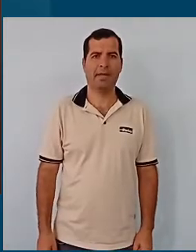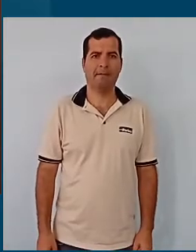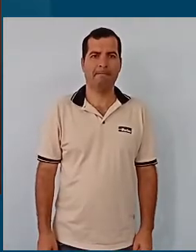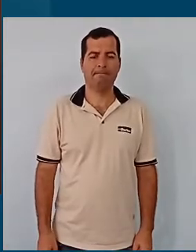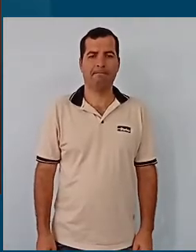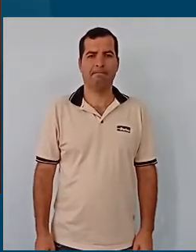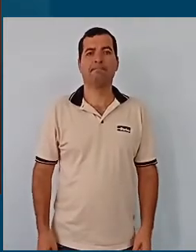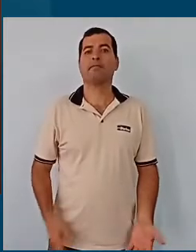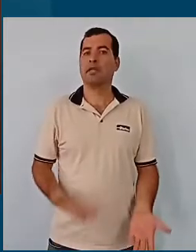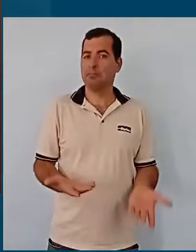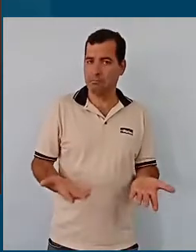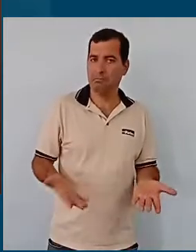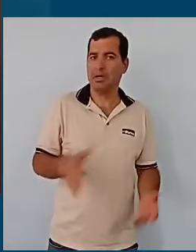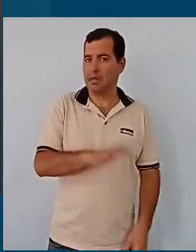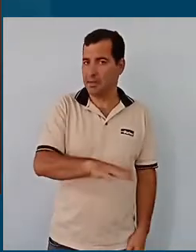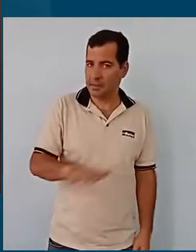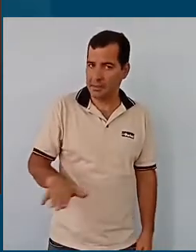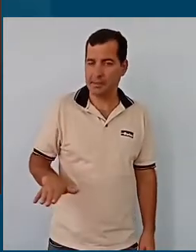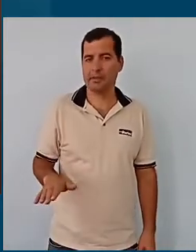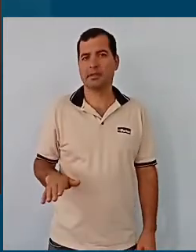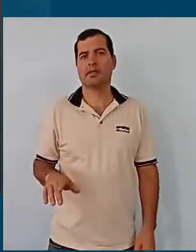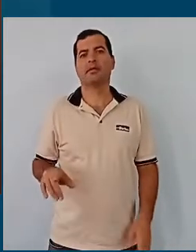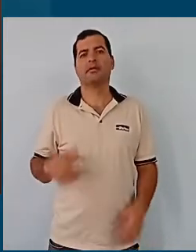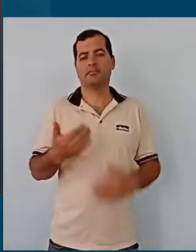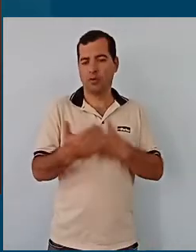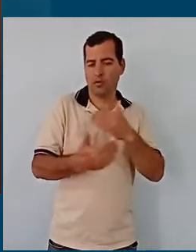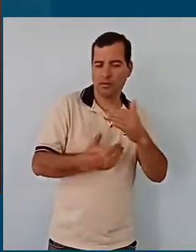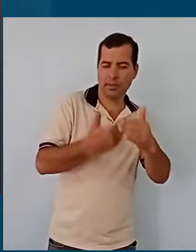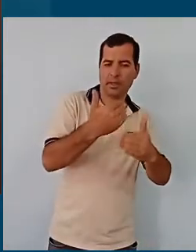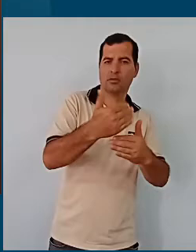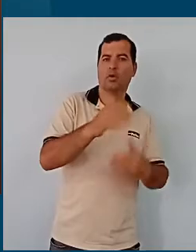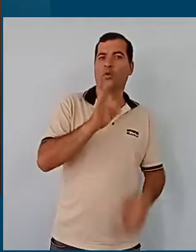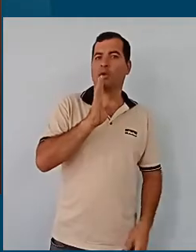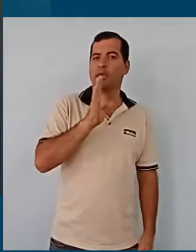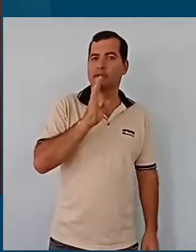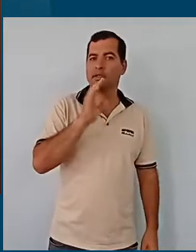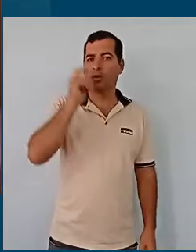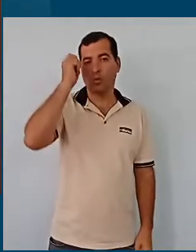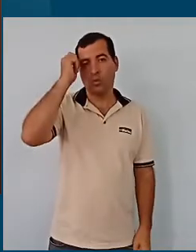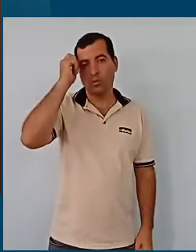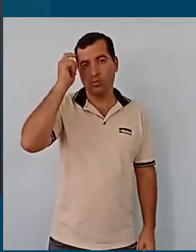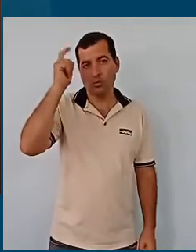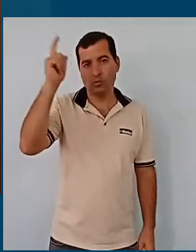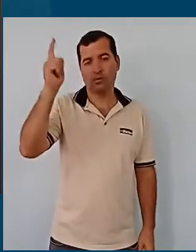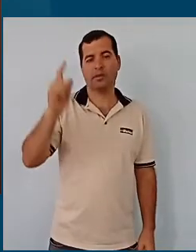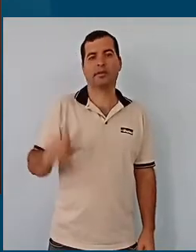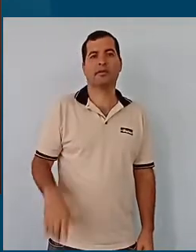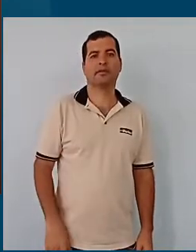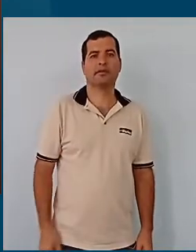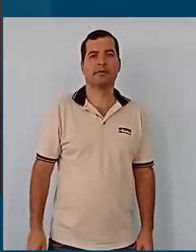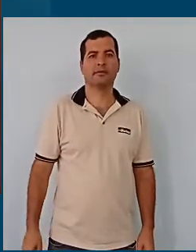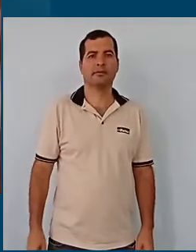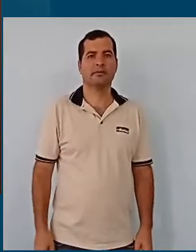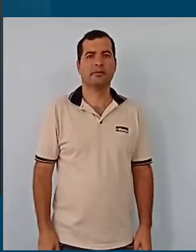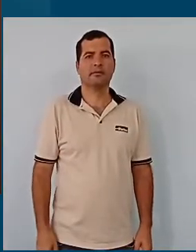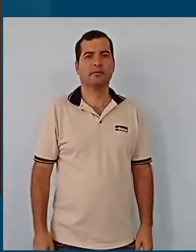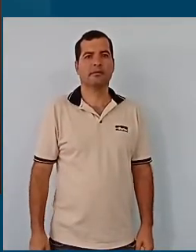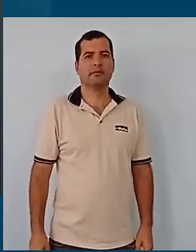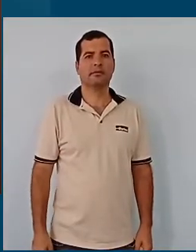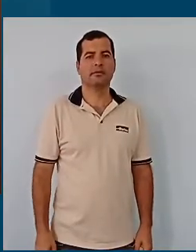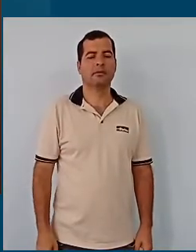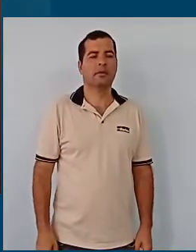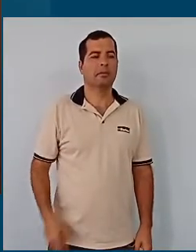E tanto a criança, então, nesse processo, ela vai conhecendo a cultura, ela vai criando para